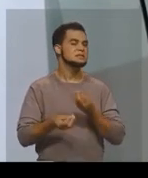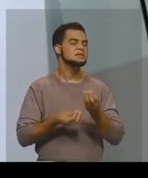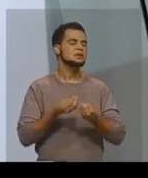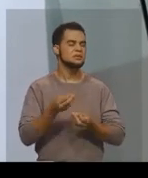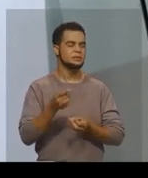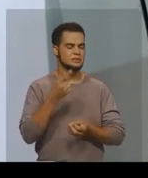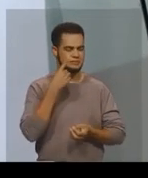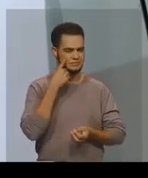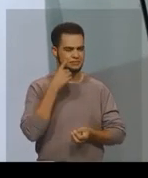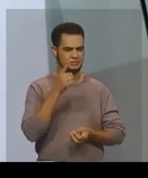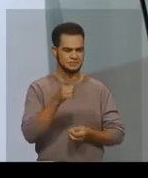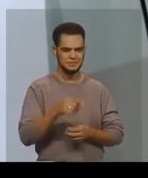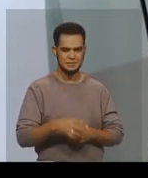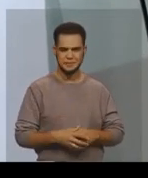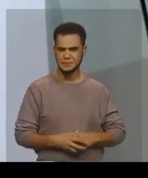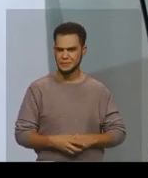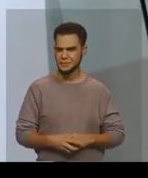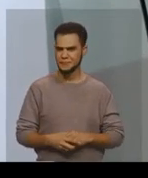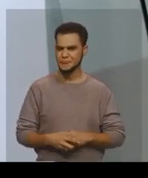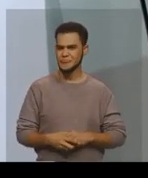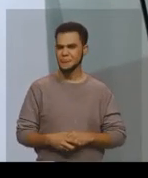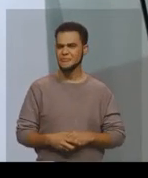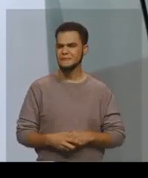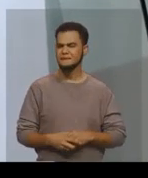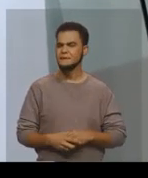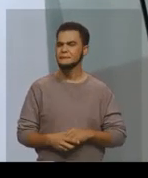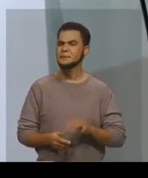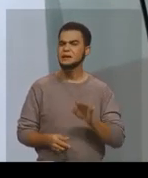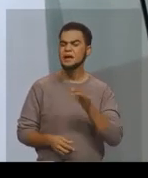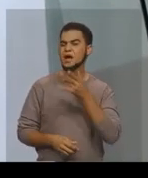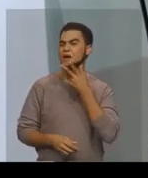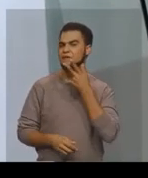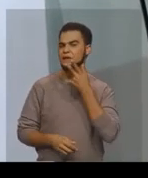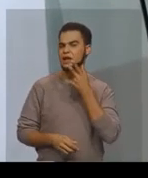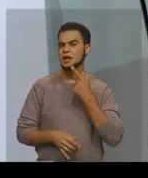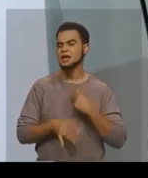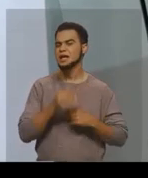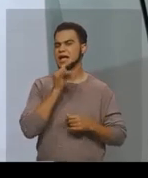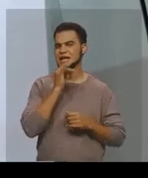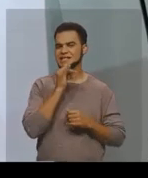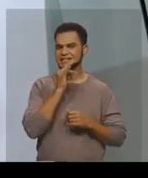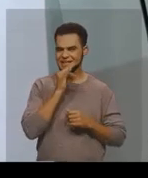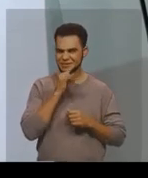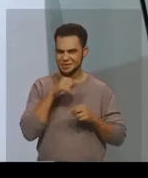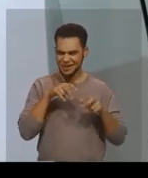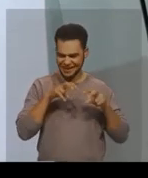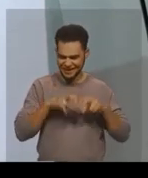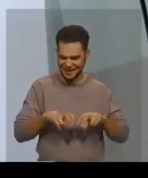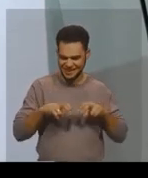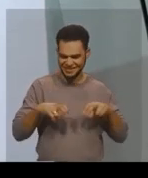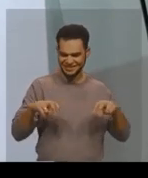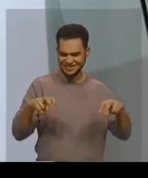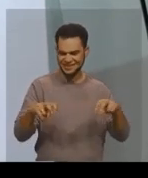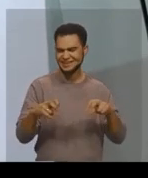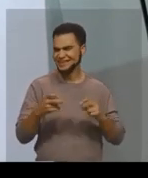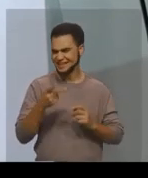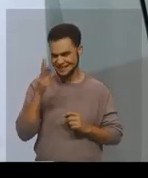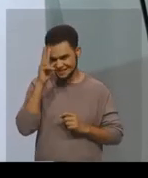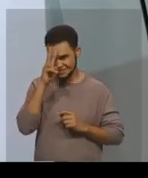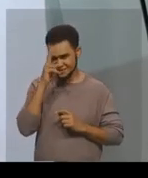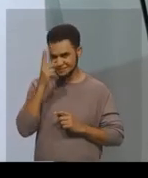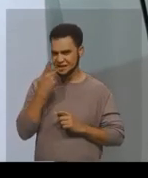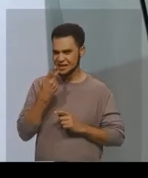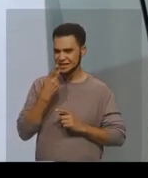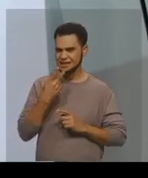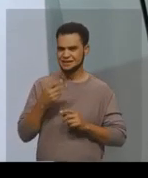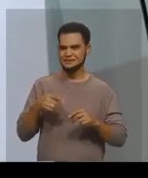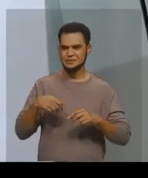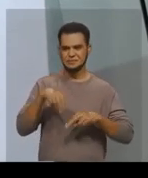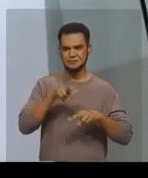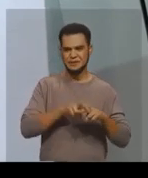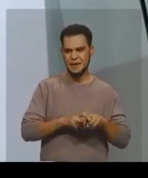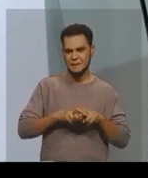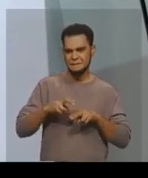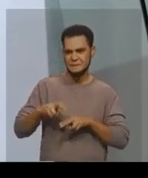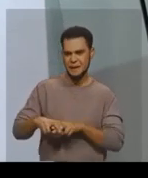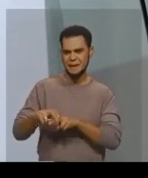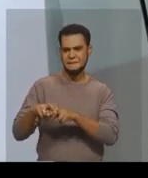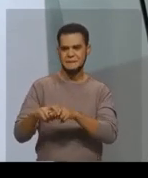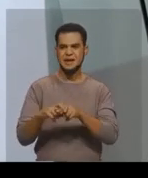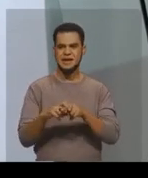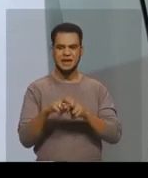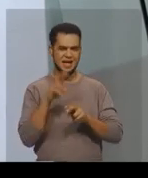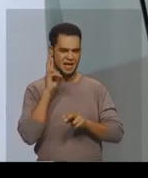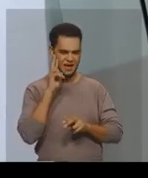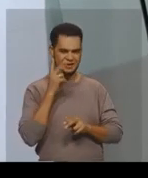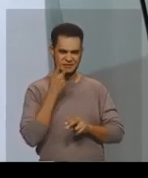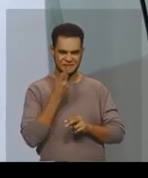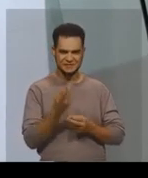Eu tenho, igual eu citei o exemplo que a Bruna, eu e a Silvana. Nós vamos a um restaurante, vamos sentar lá, a mesa tem 3